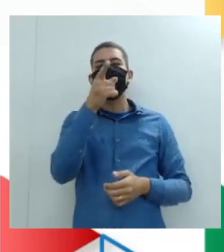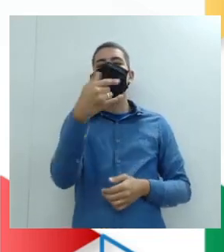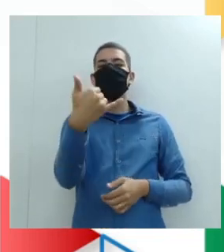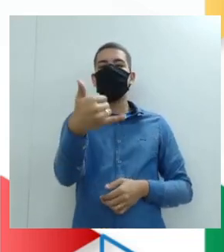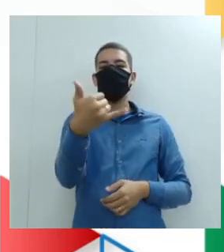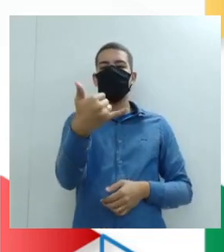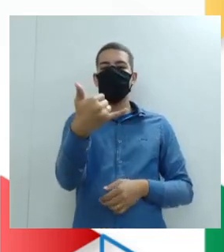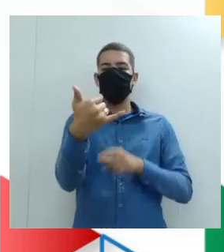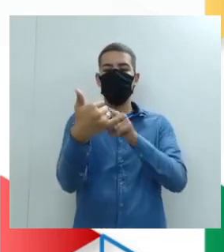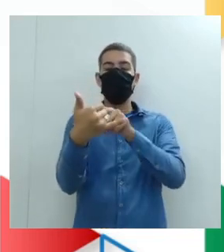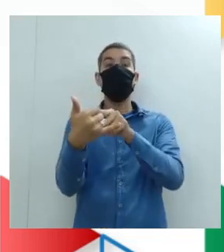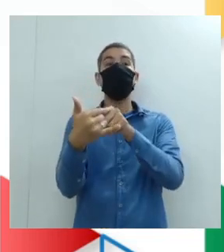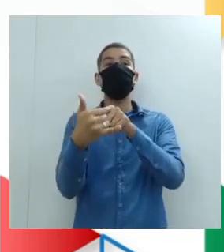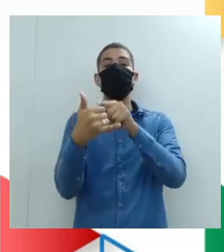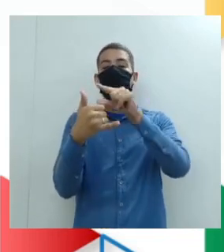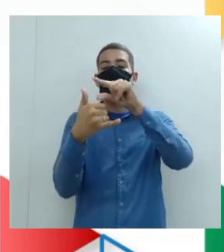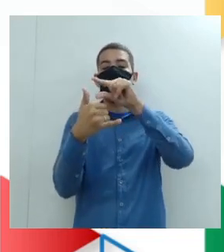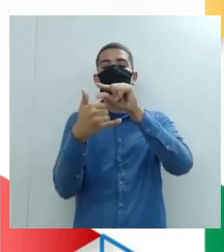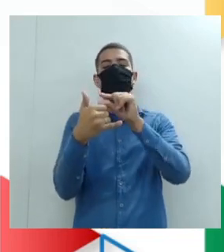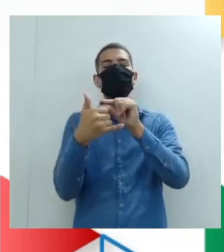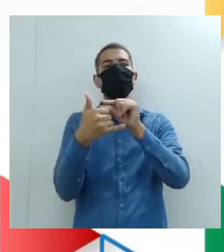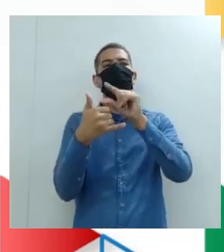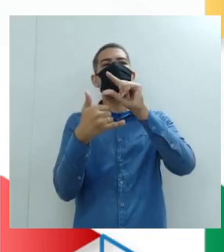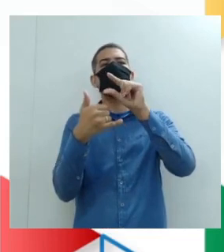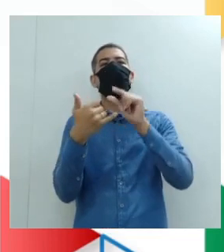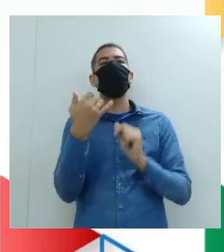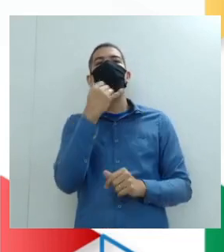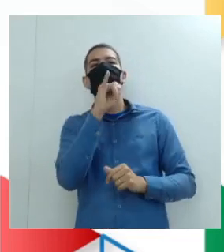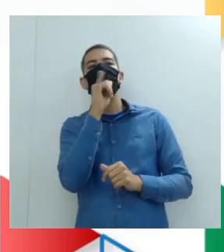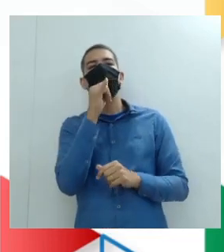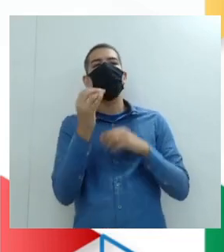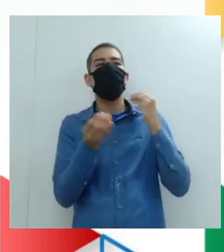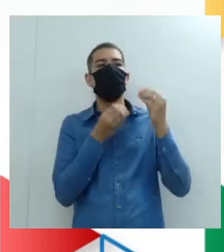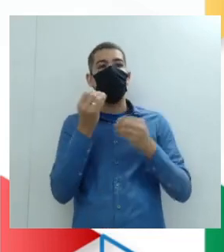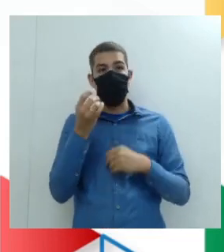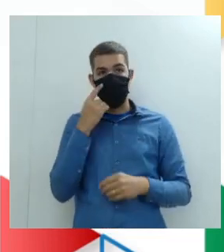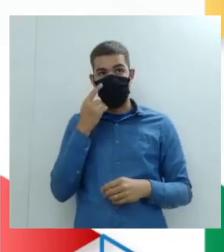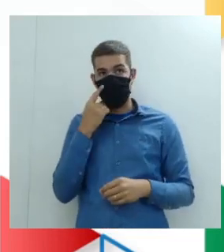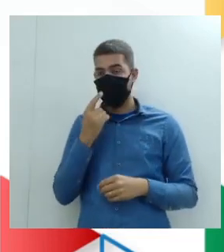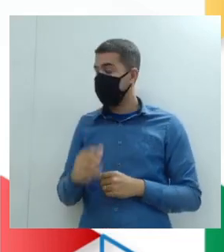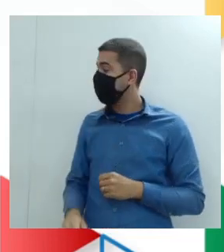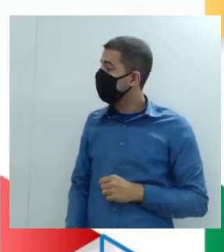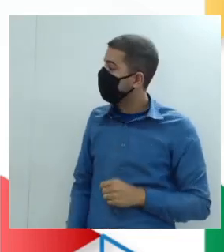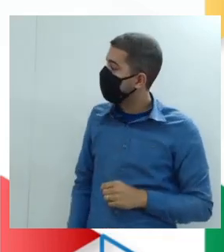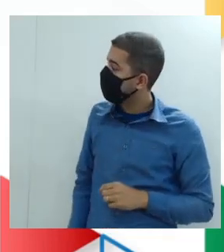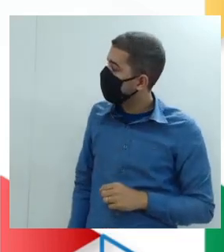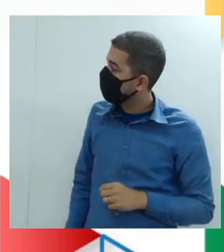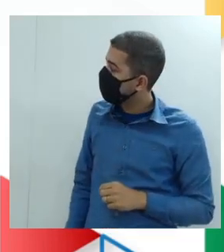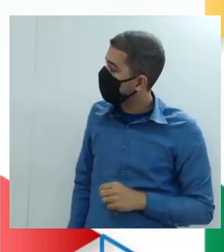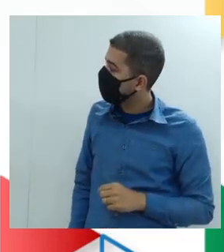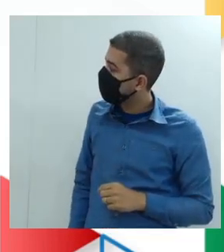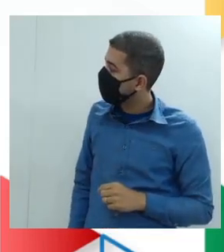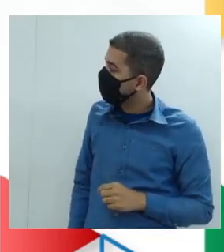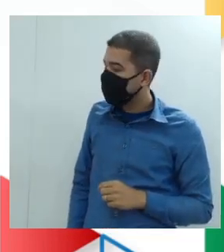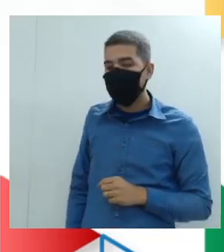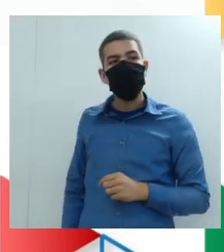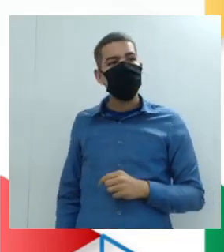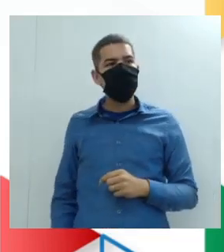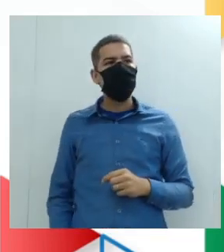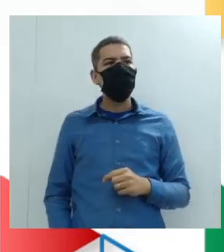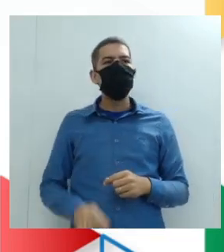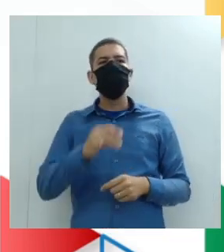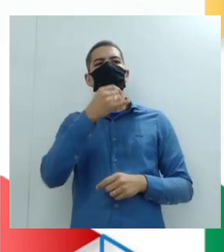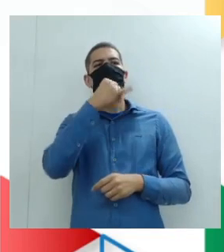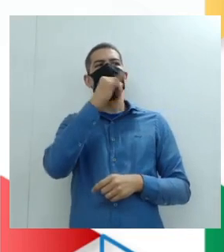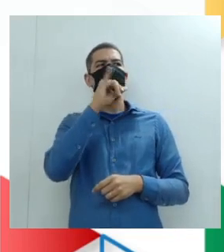muito claro, ou ela está em porcentagem, ou ela está em fração. E aí eu vou te mostrar o exemplo, ó. Uma bateria dividida